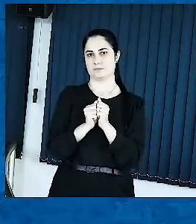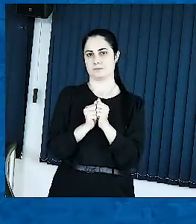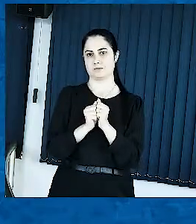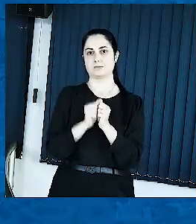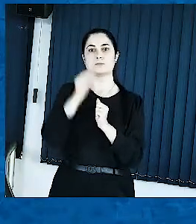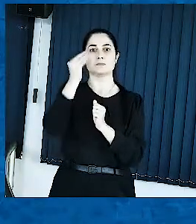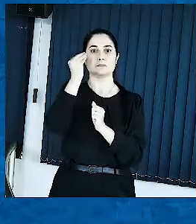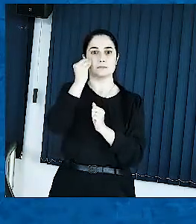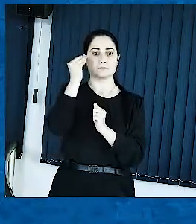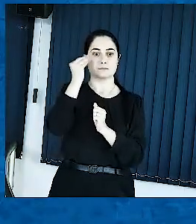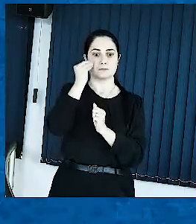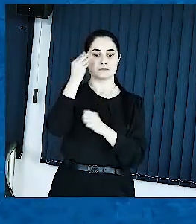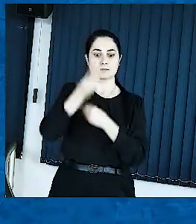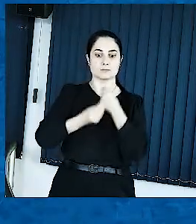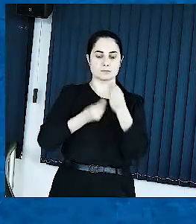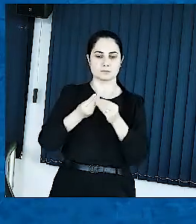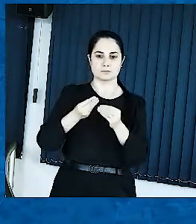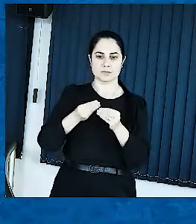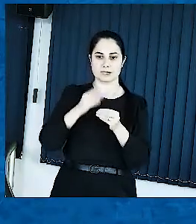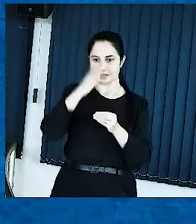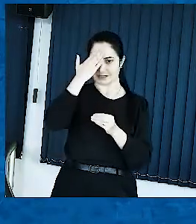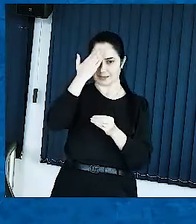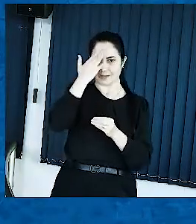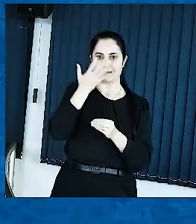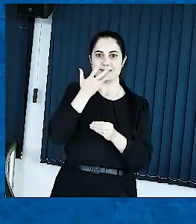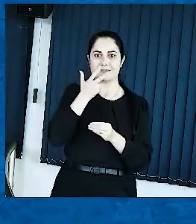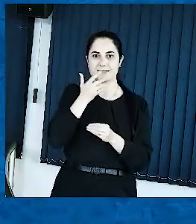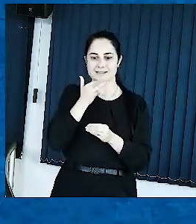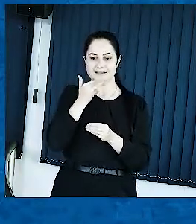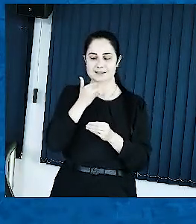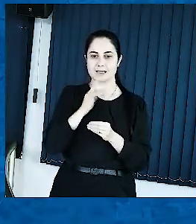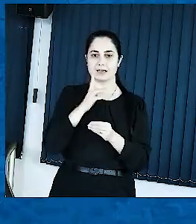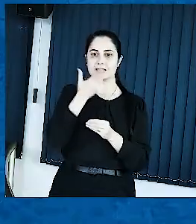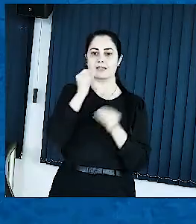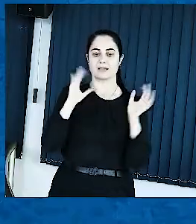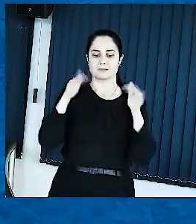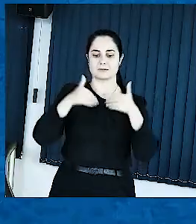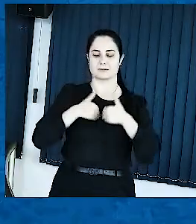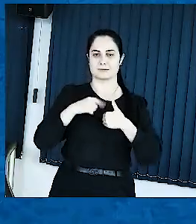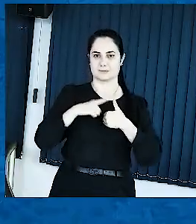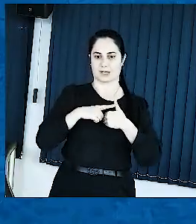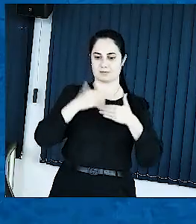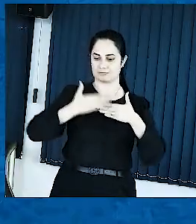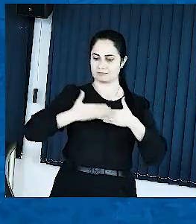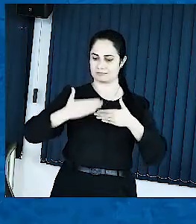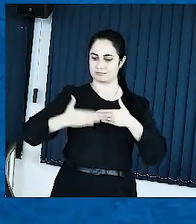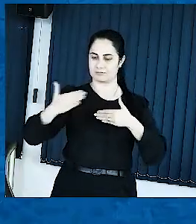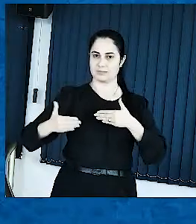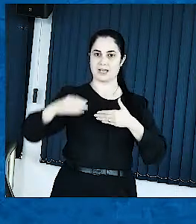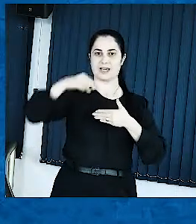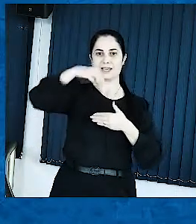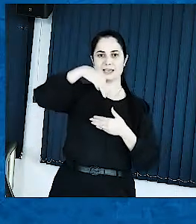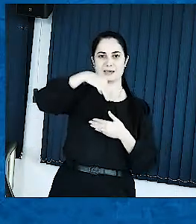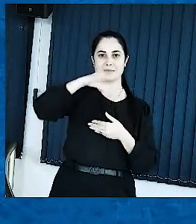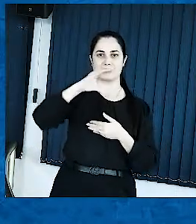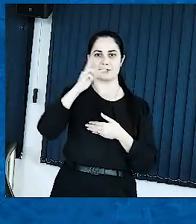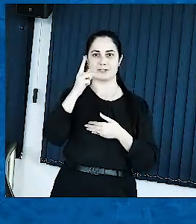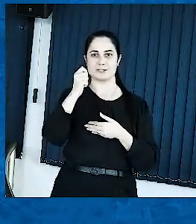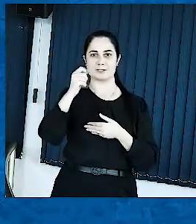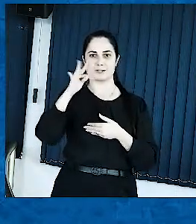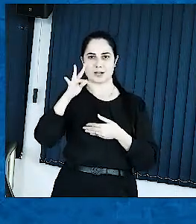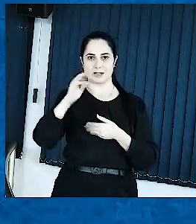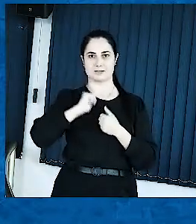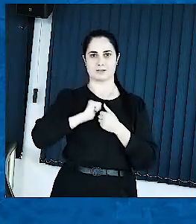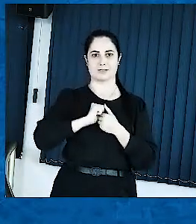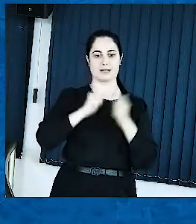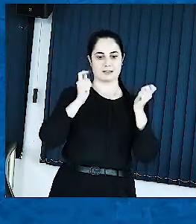Colocar uma forma de rastrear essas crianças, triagem universal na puericultura, aplicar realmente o MChat, capacitar os agentes